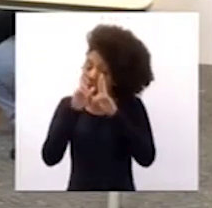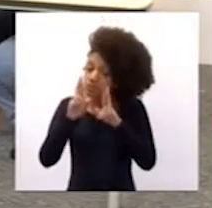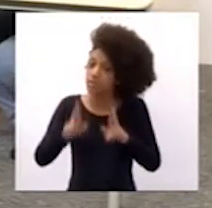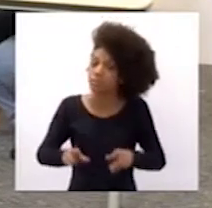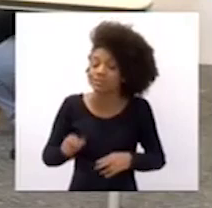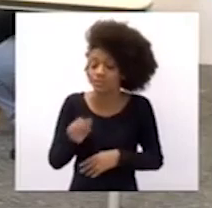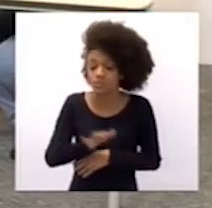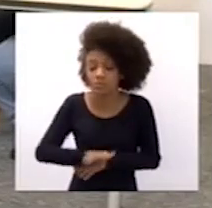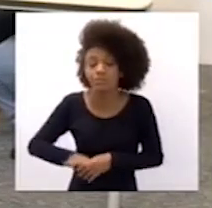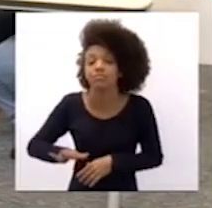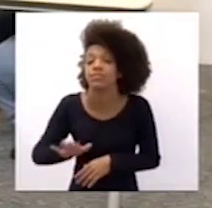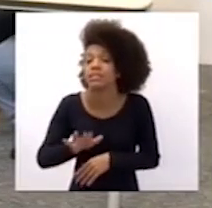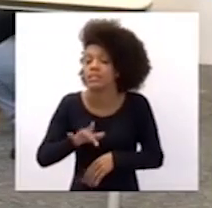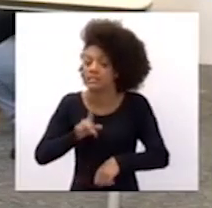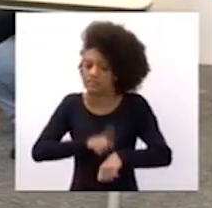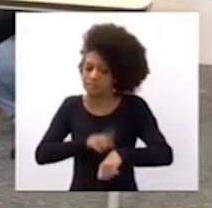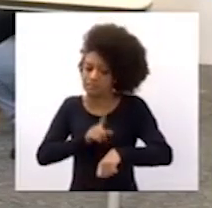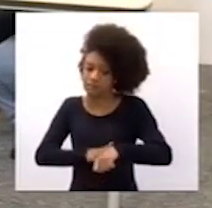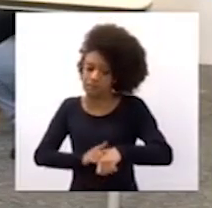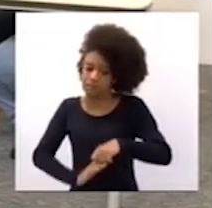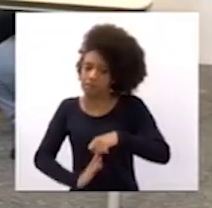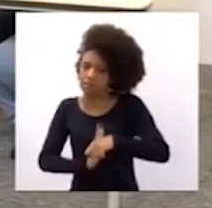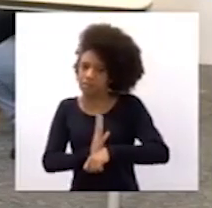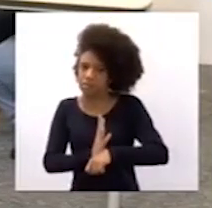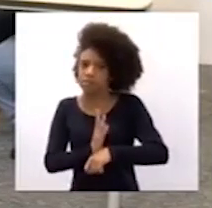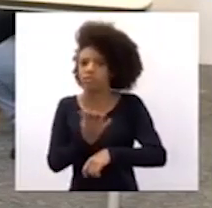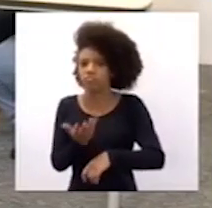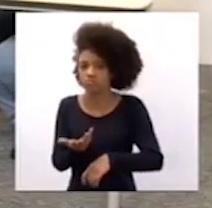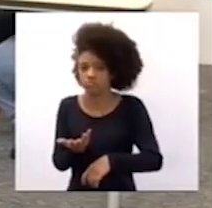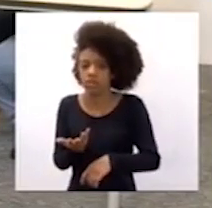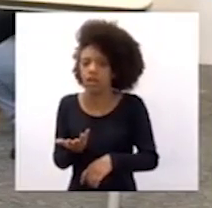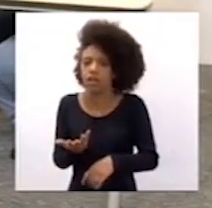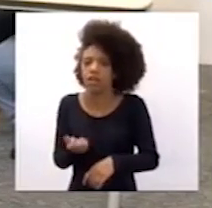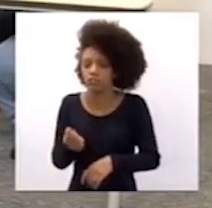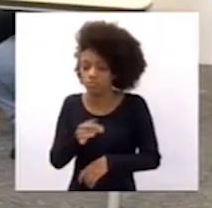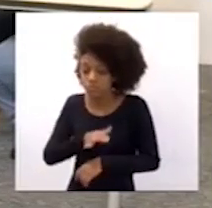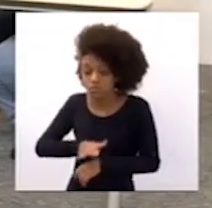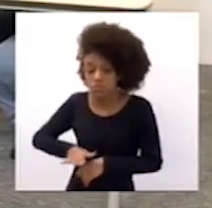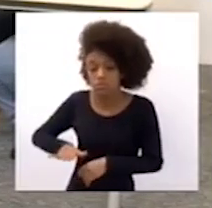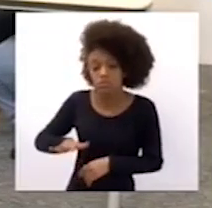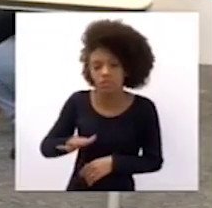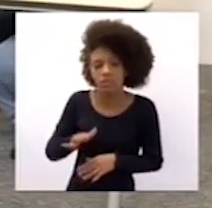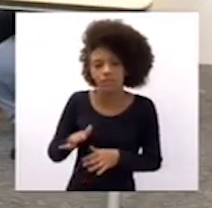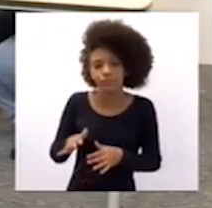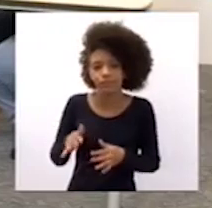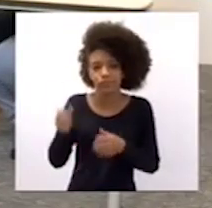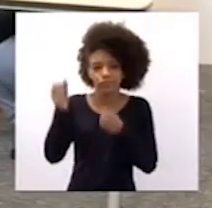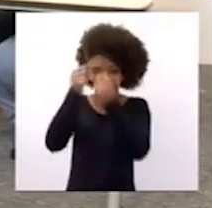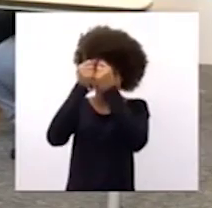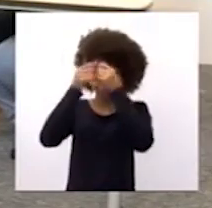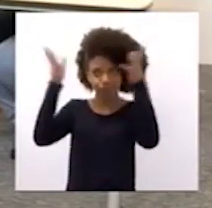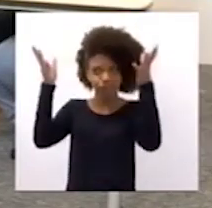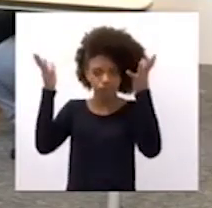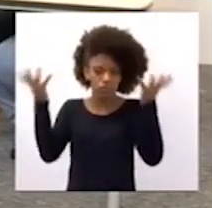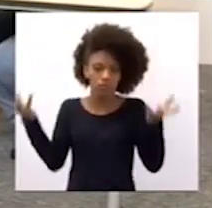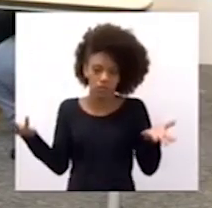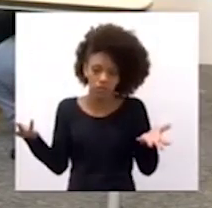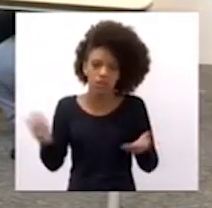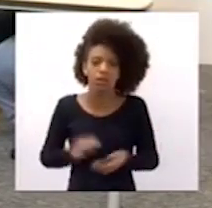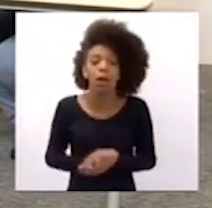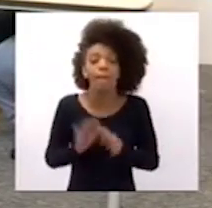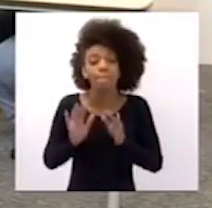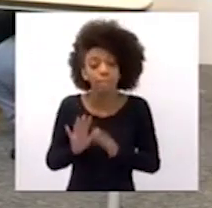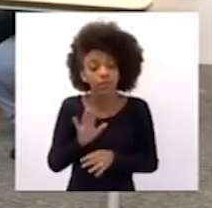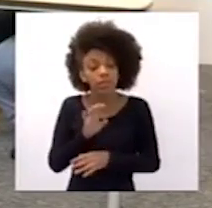esse ambiente, né? Para gerar um ambiente harmônico e não deixar as pessoas bugadas e pilhadas. Na etiqueta, eu